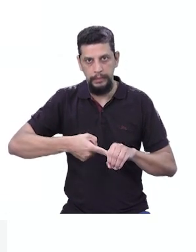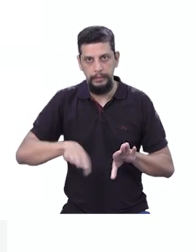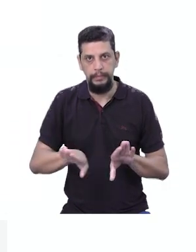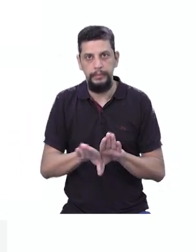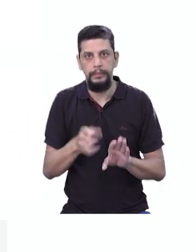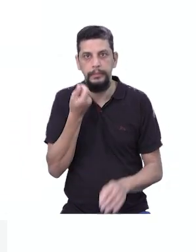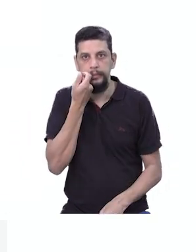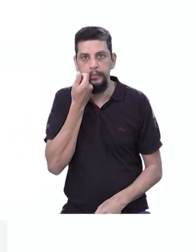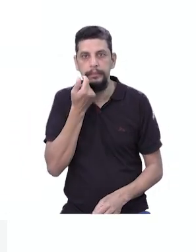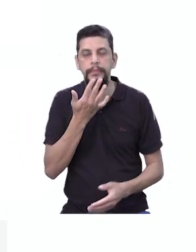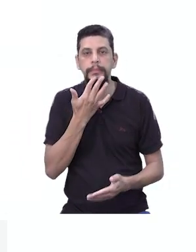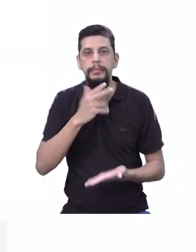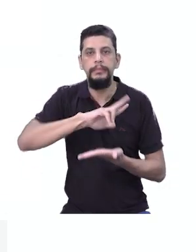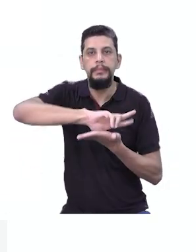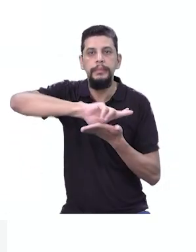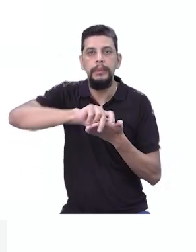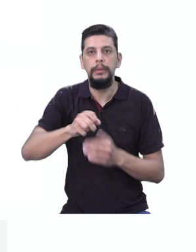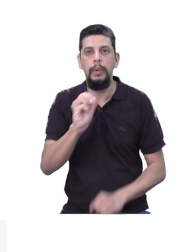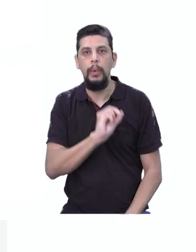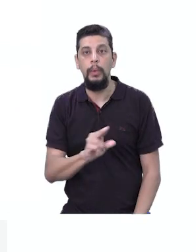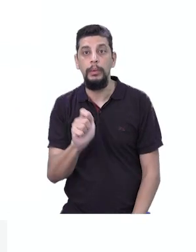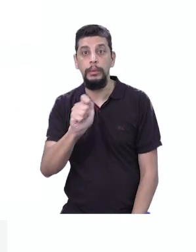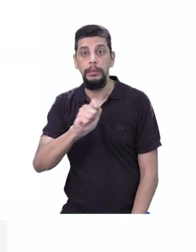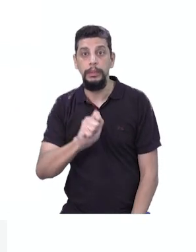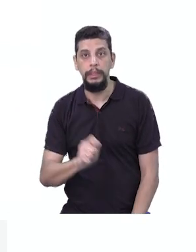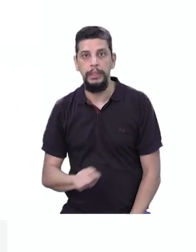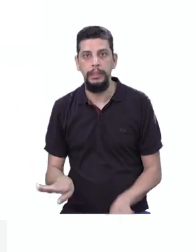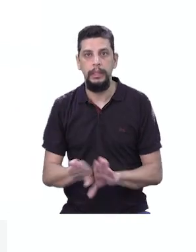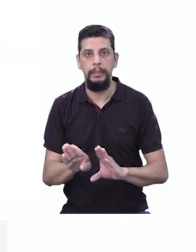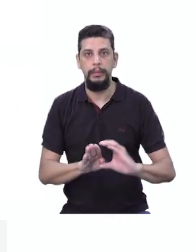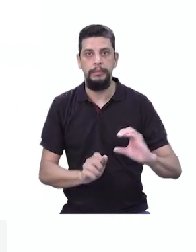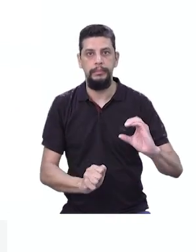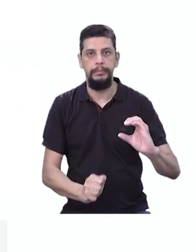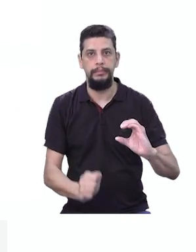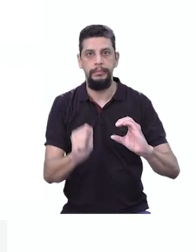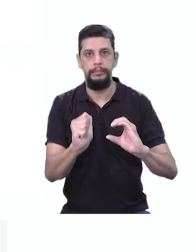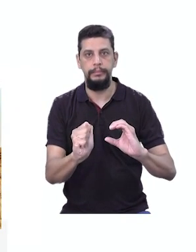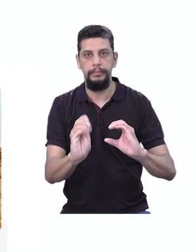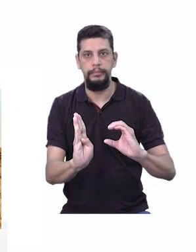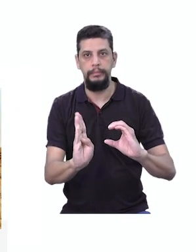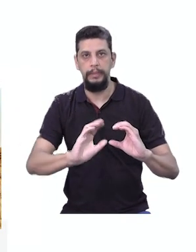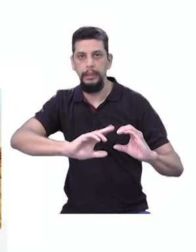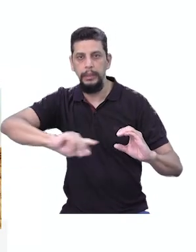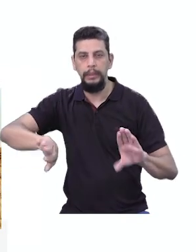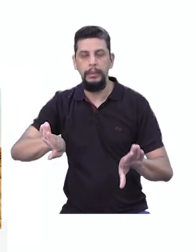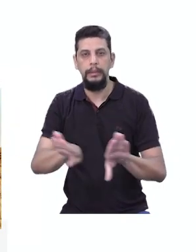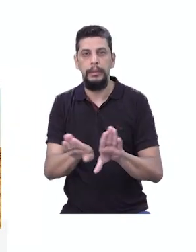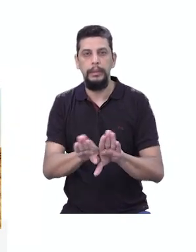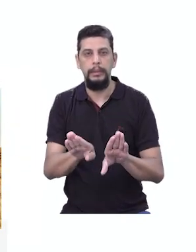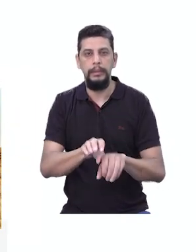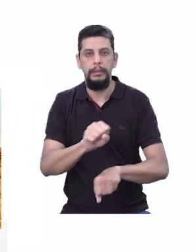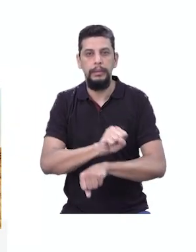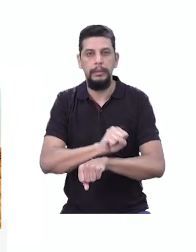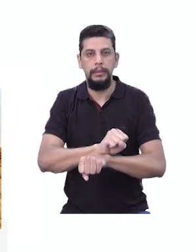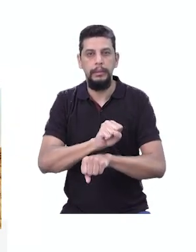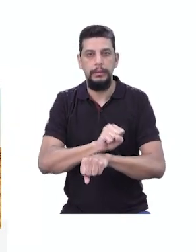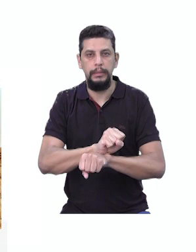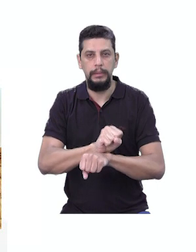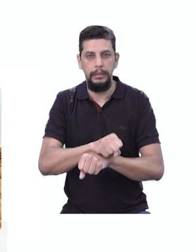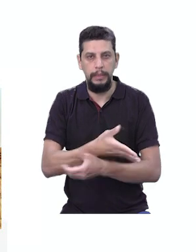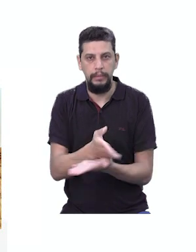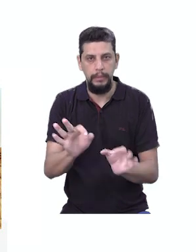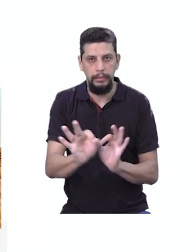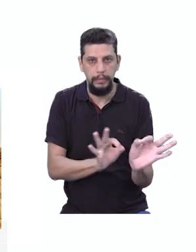o lápis de cor ou giz de cera e o nosso alfabeto móvel. Vamos dar um tempinho para vocês